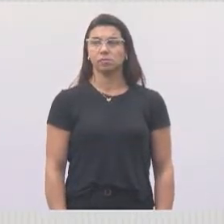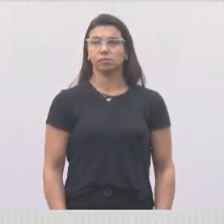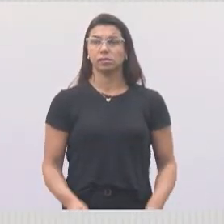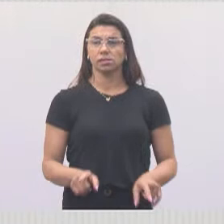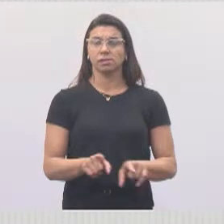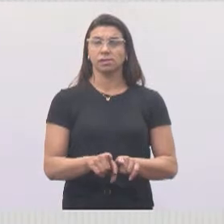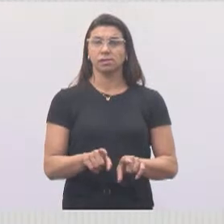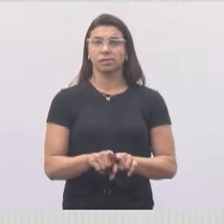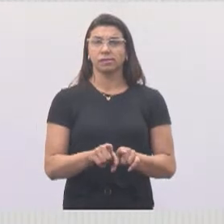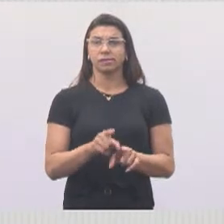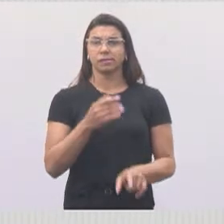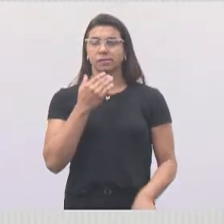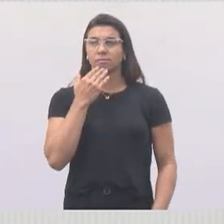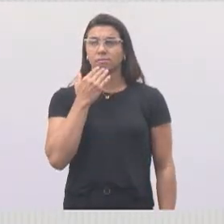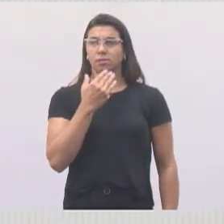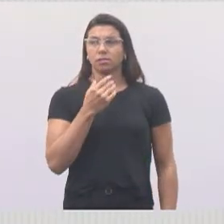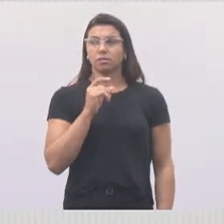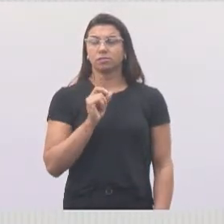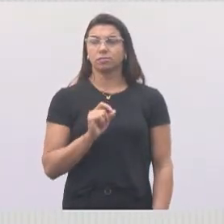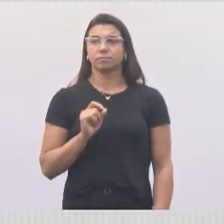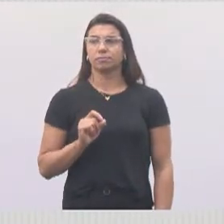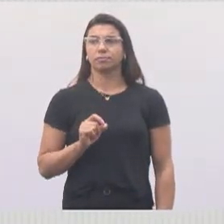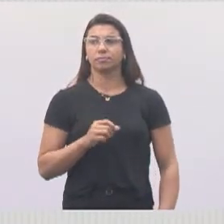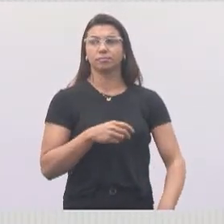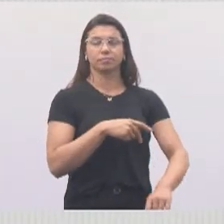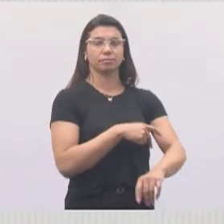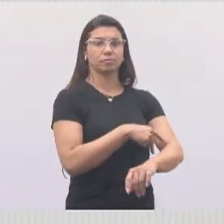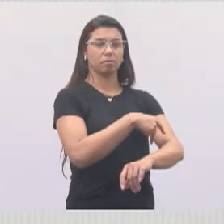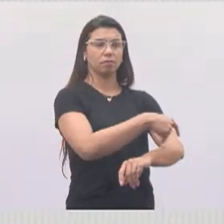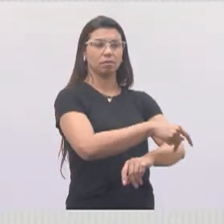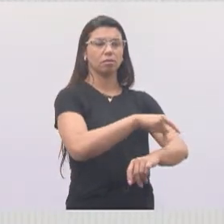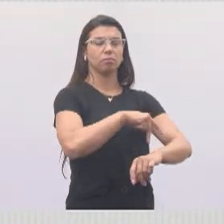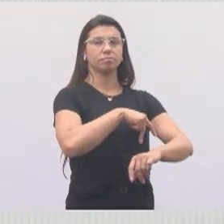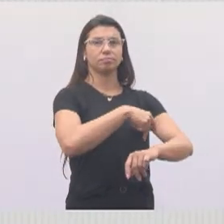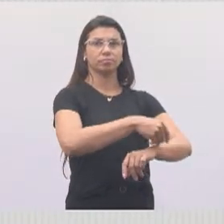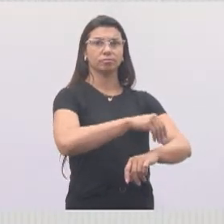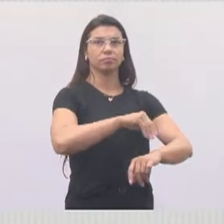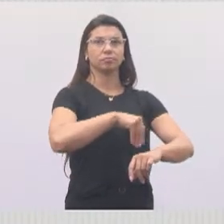Também solicitamos a pintura